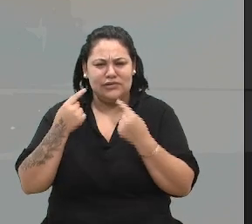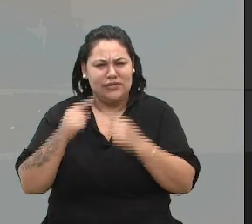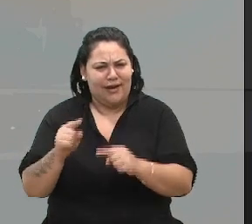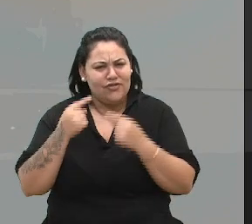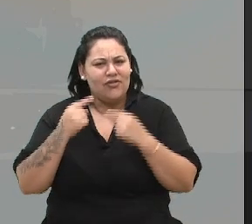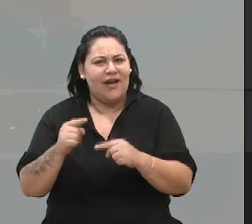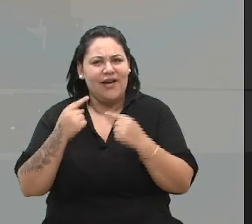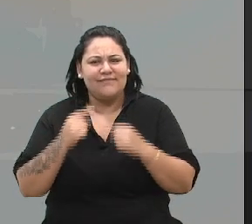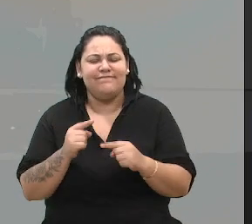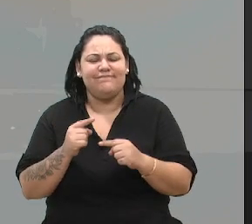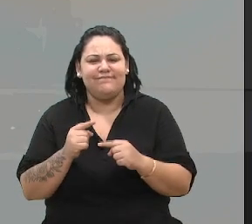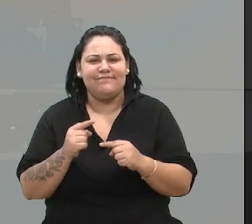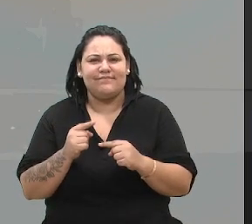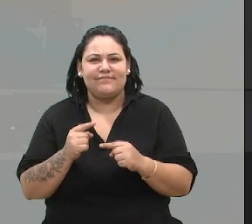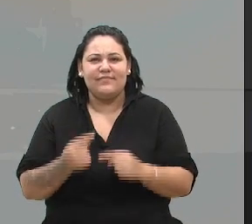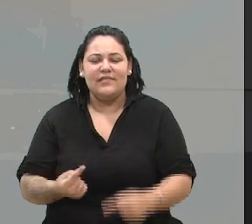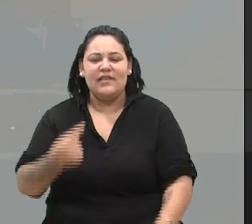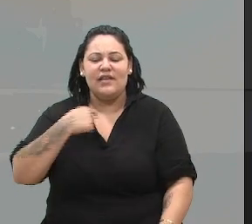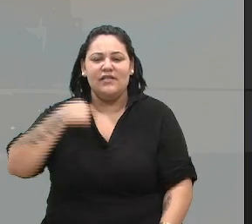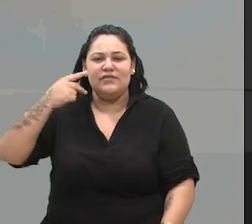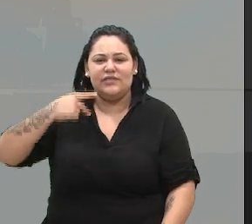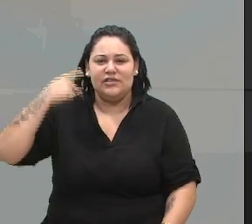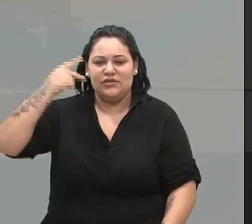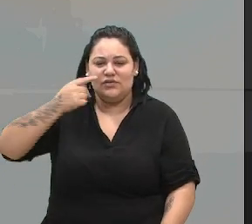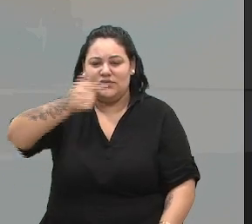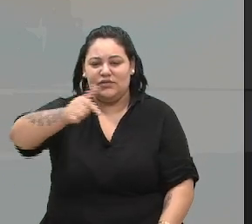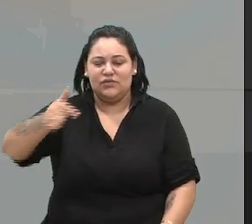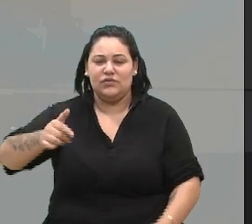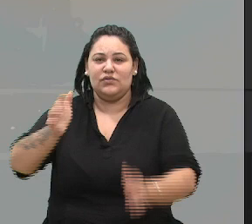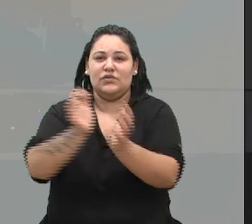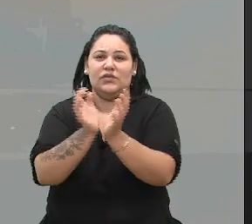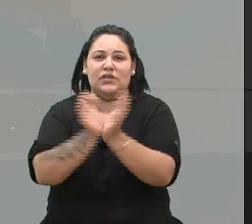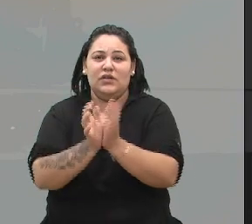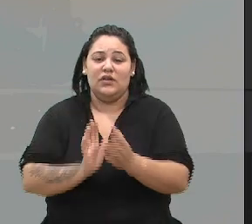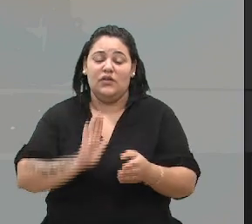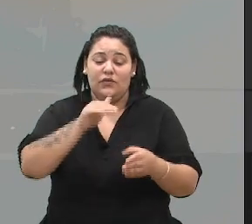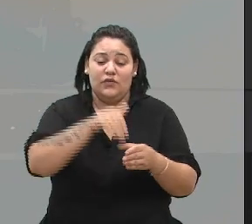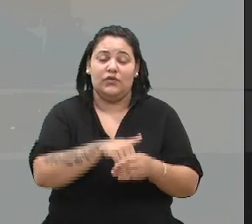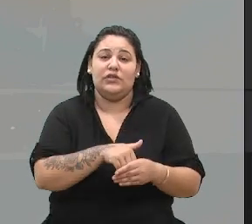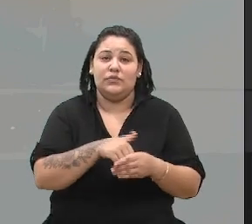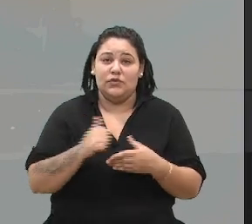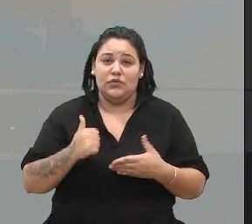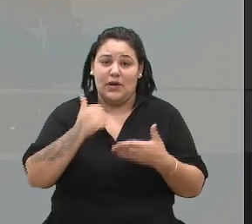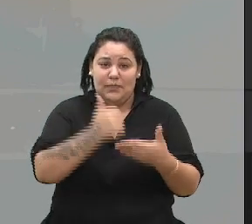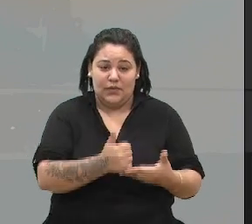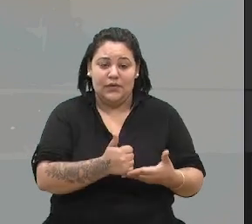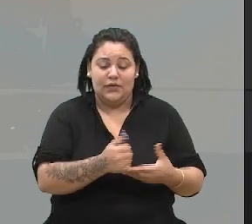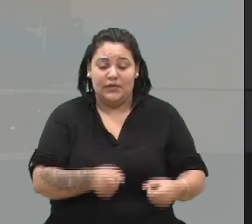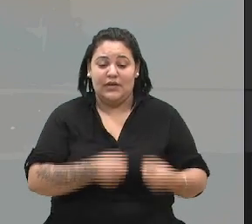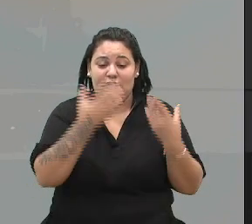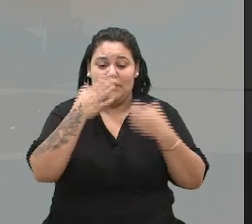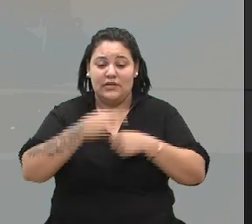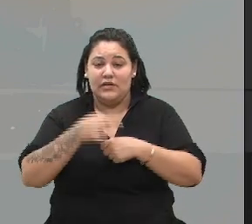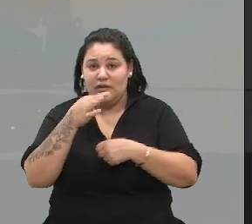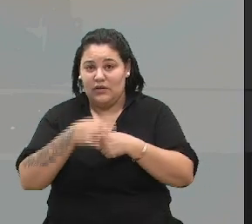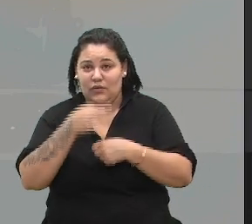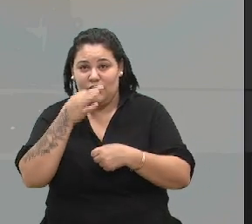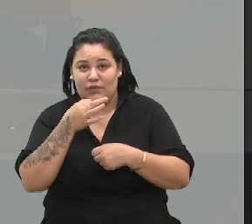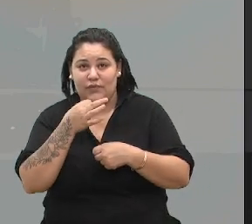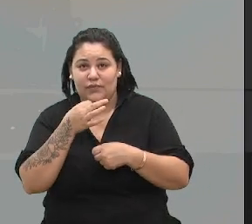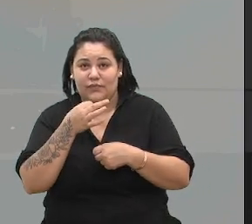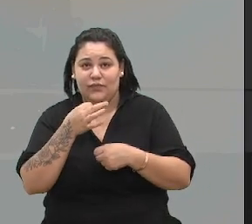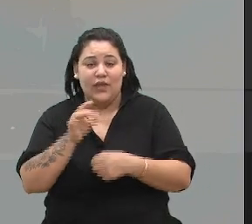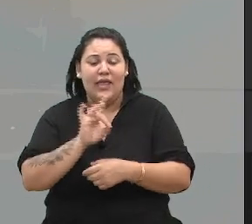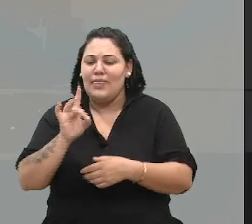senhores, quando esse vereador, com os demais colegas, votamos o aporte da Festa da Uva. Não apoiar